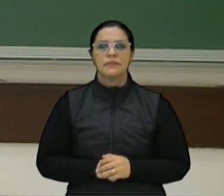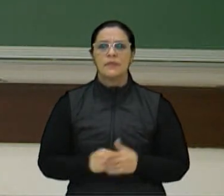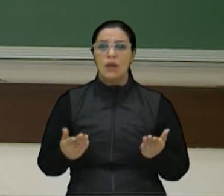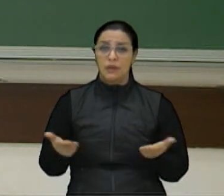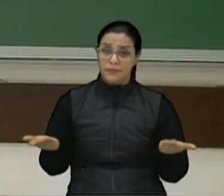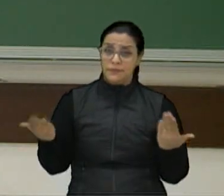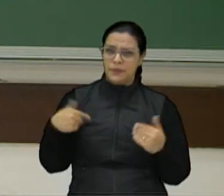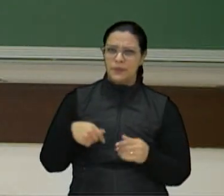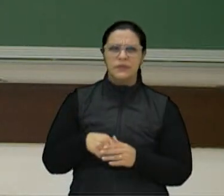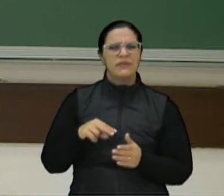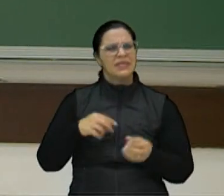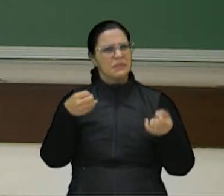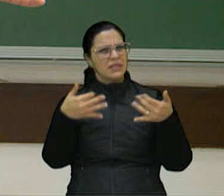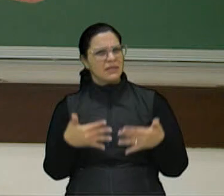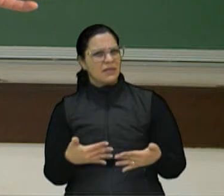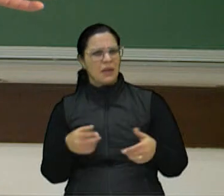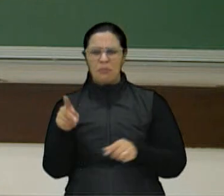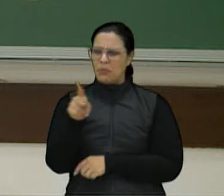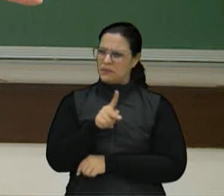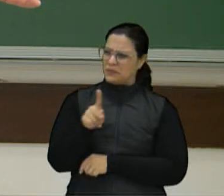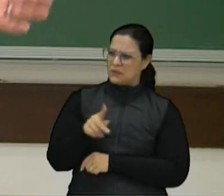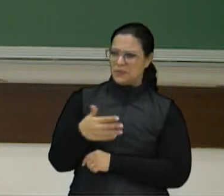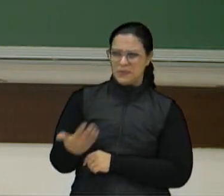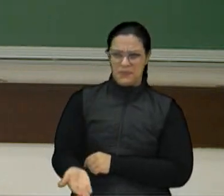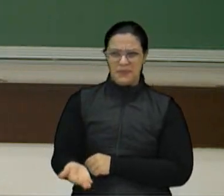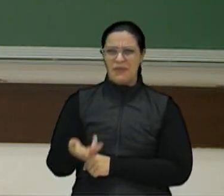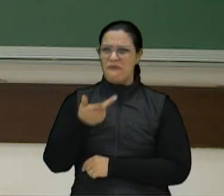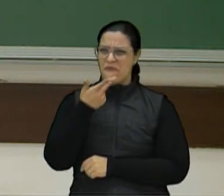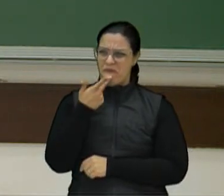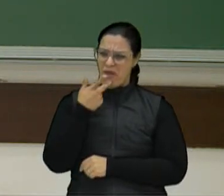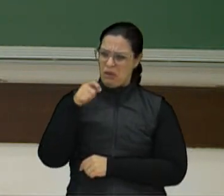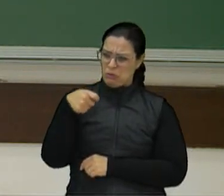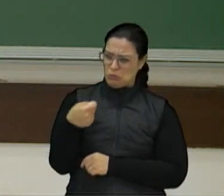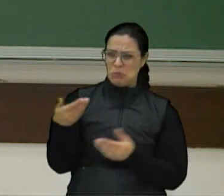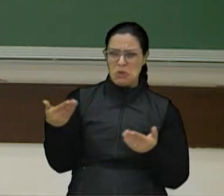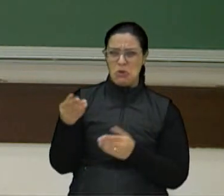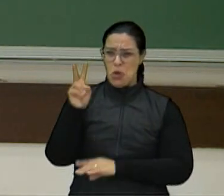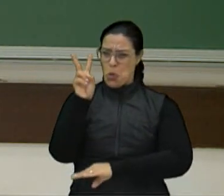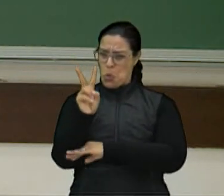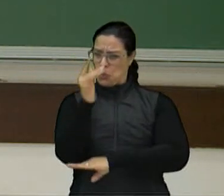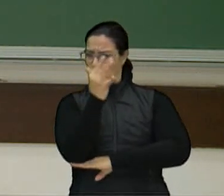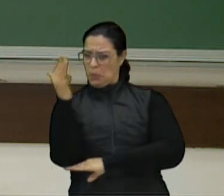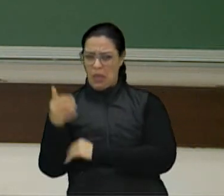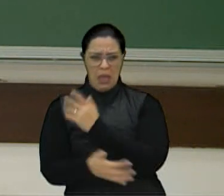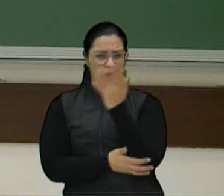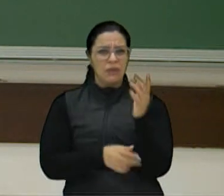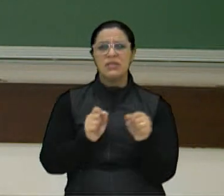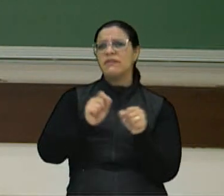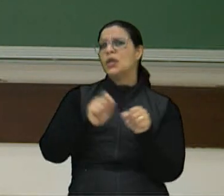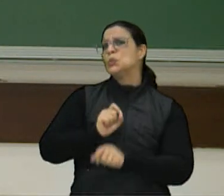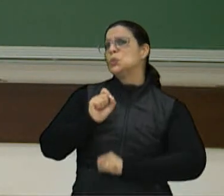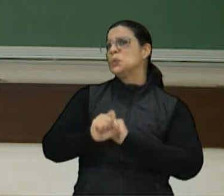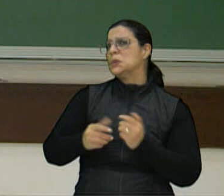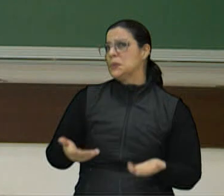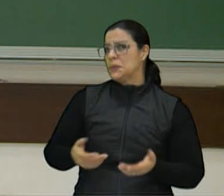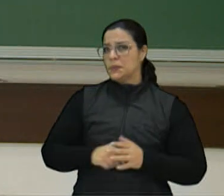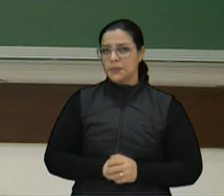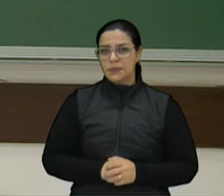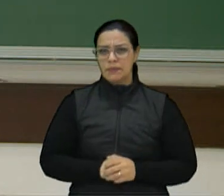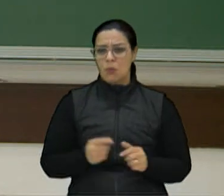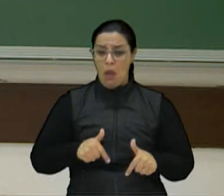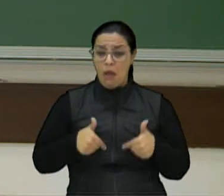Vamos lá. Você vai me dizer, mas professor, você fala tanto, cuida do meio ambiente, o que você faz?